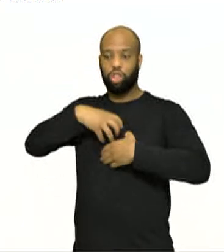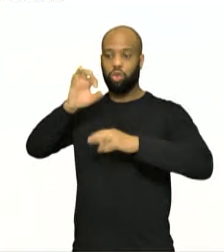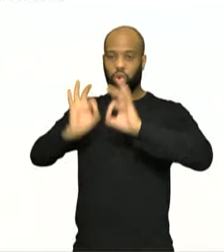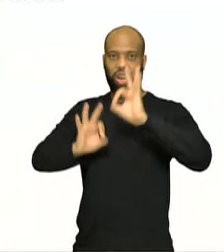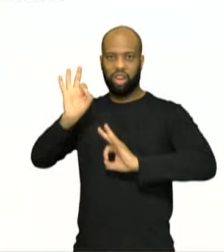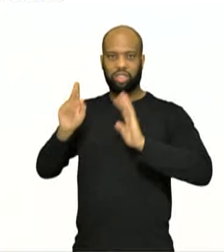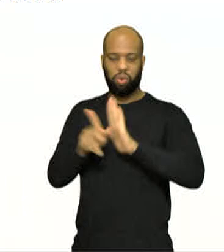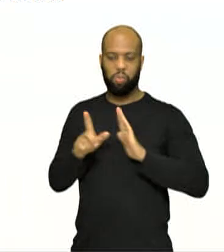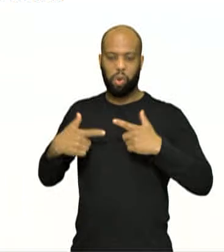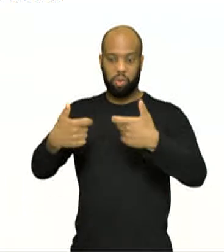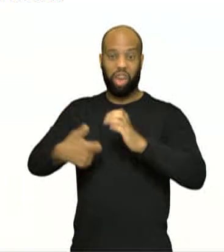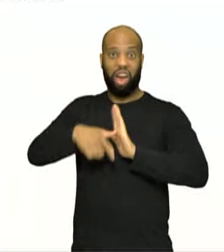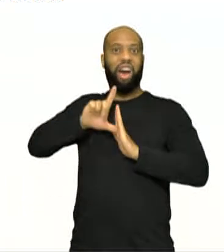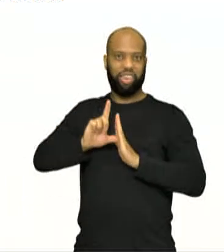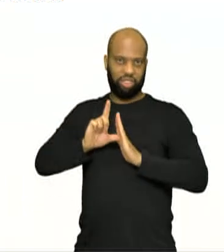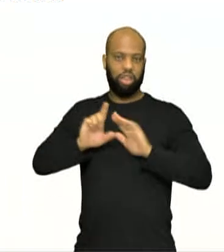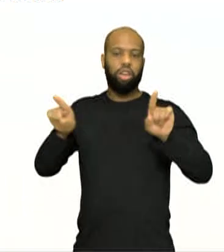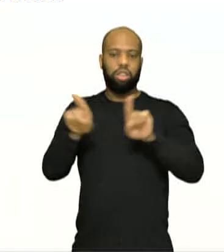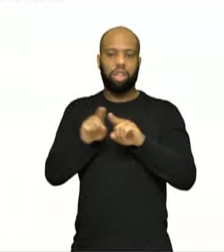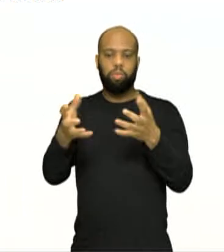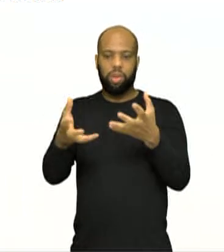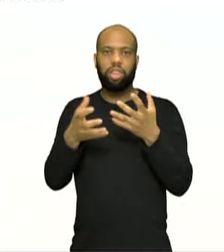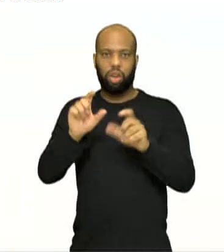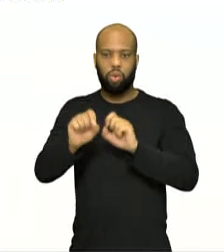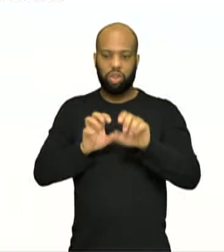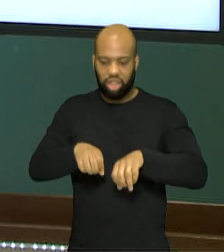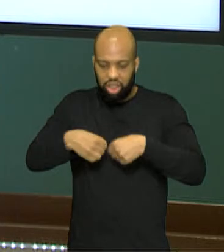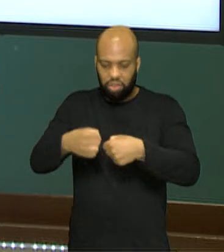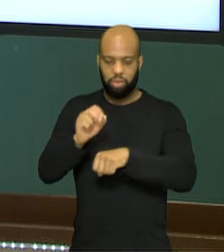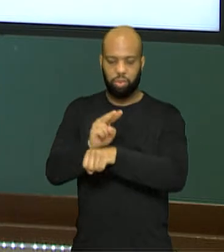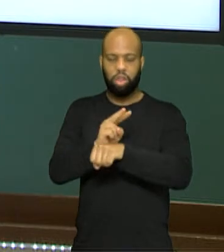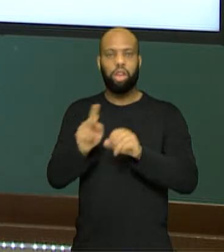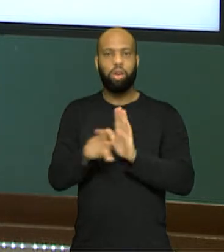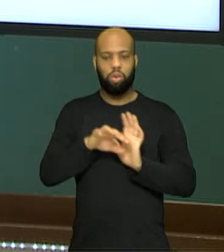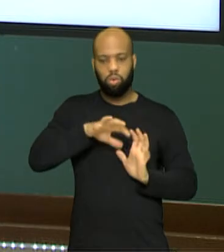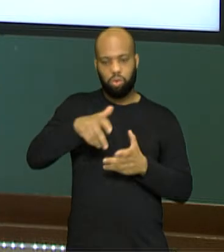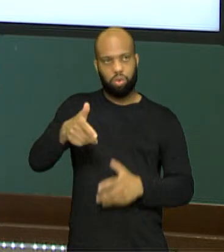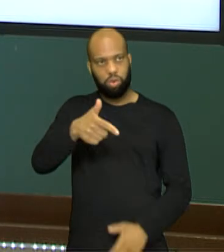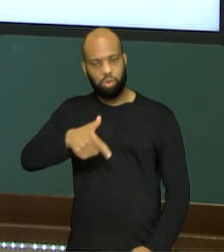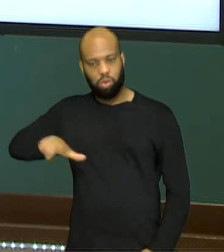e também como uma espécie de defesa do restante do mundo.